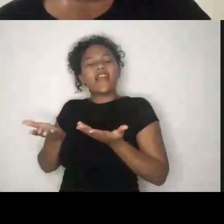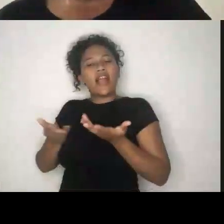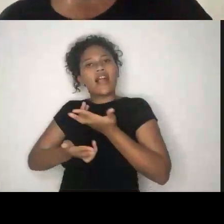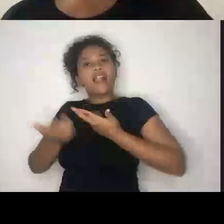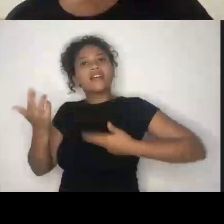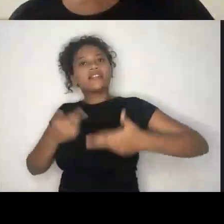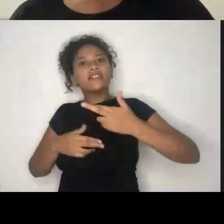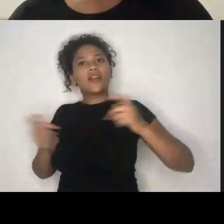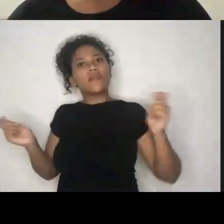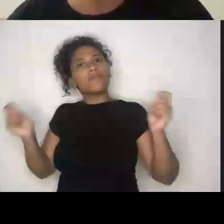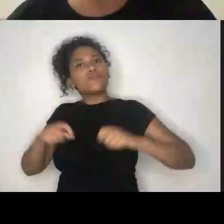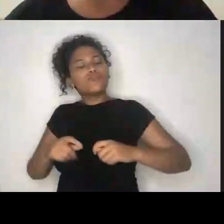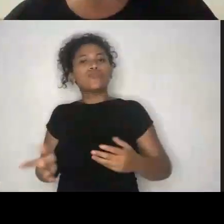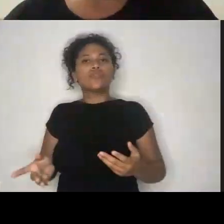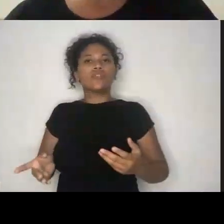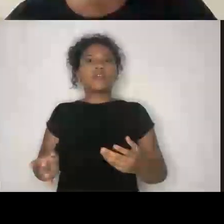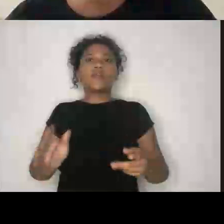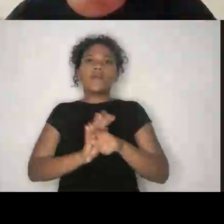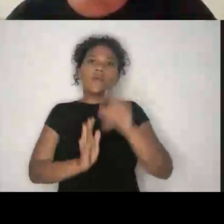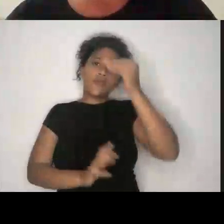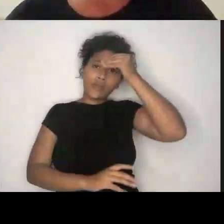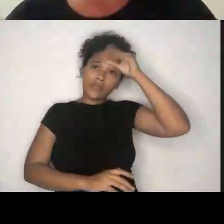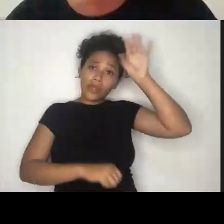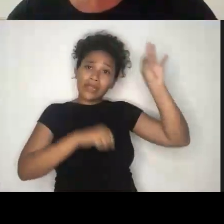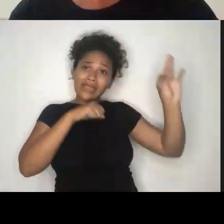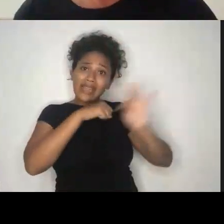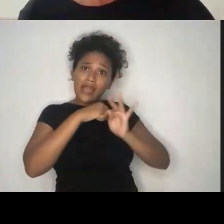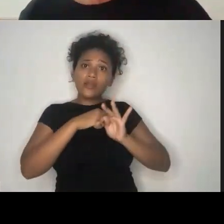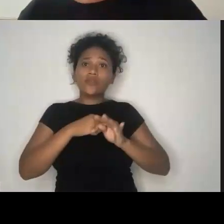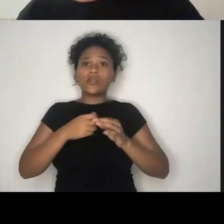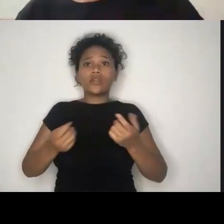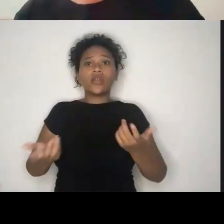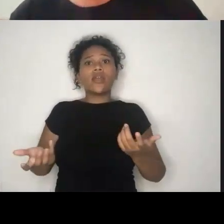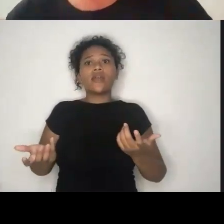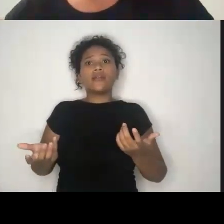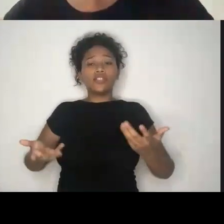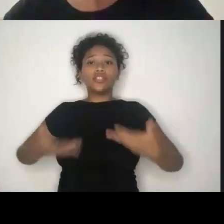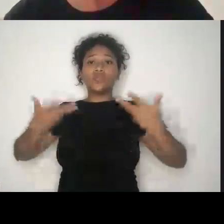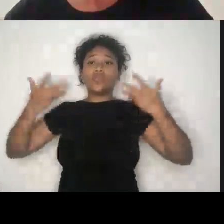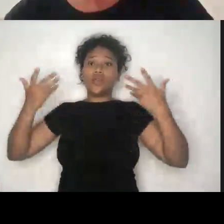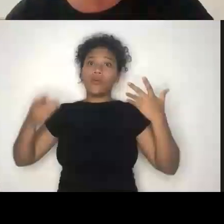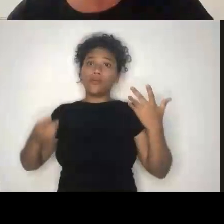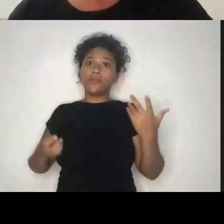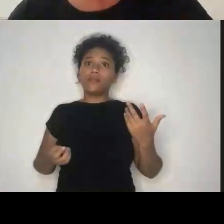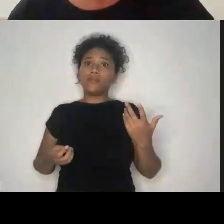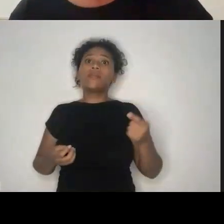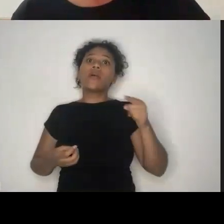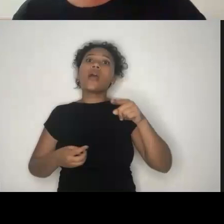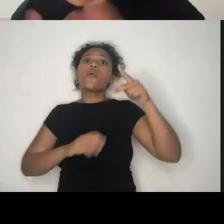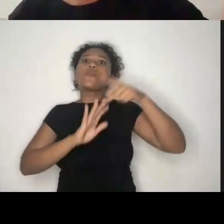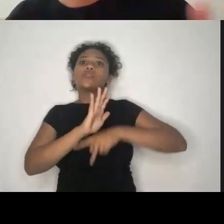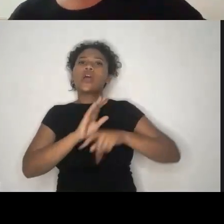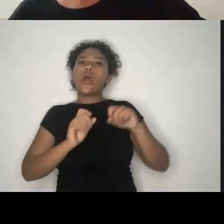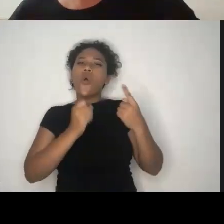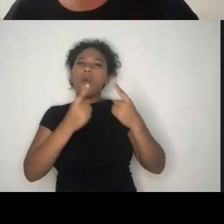capacidade de entrega conhecimento técnico inspiração aqui também foi o projeto algumas imagens